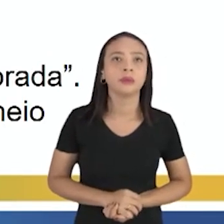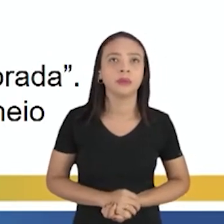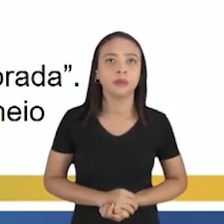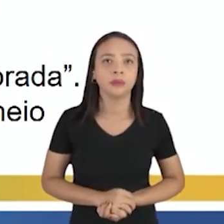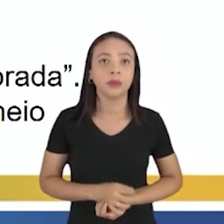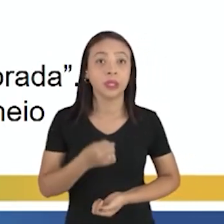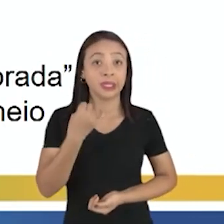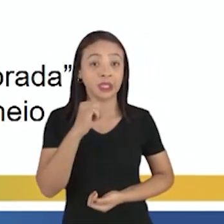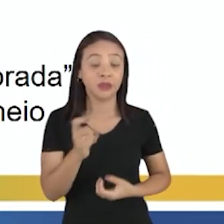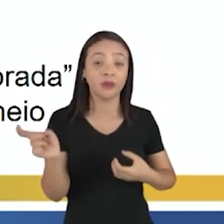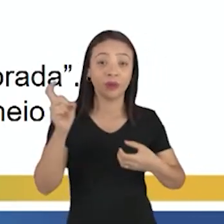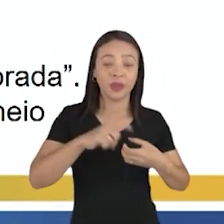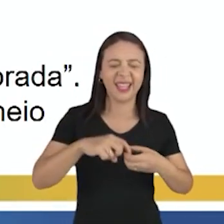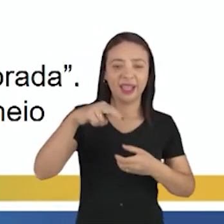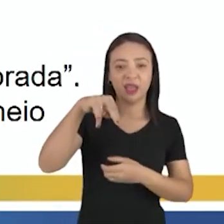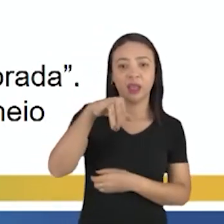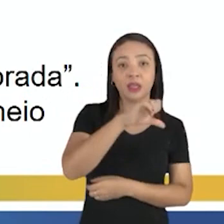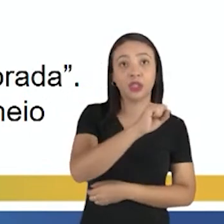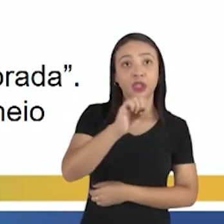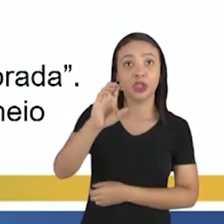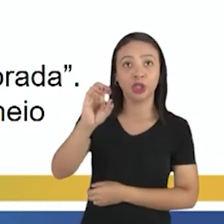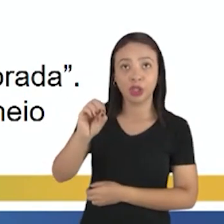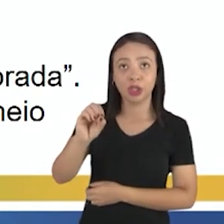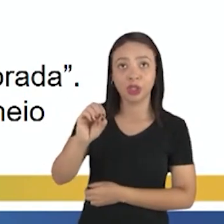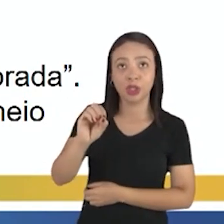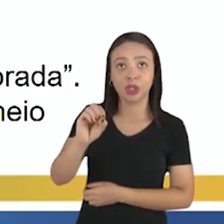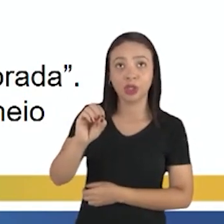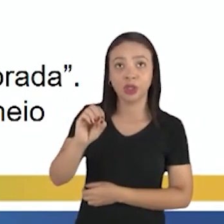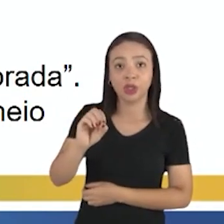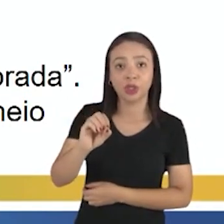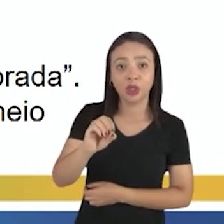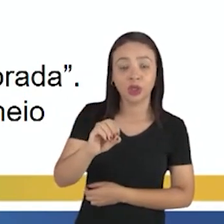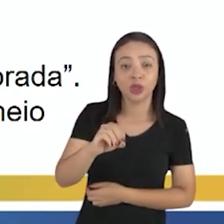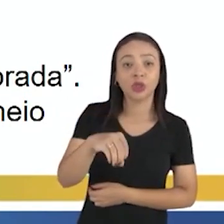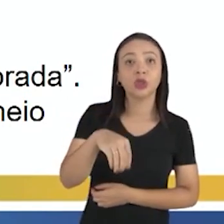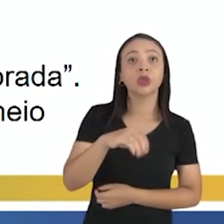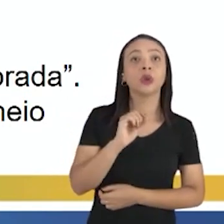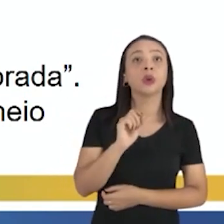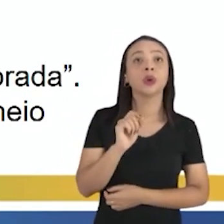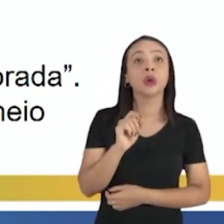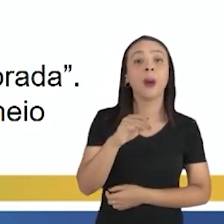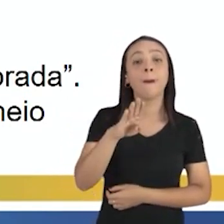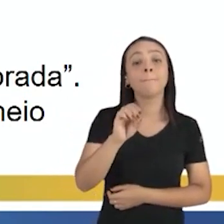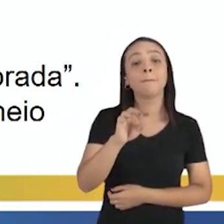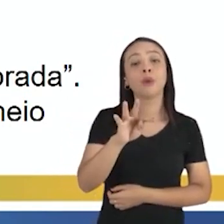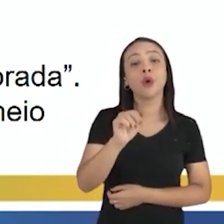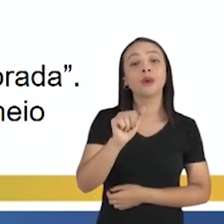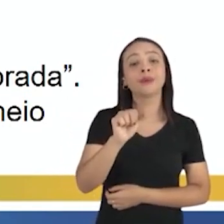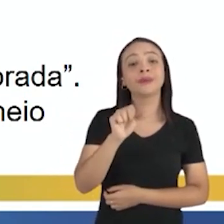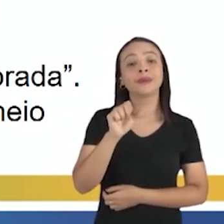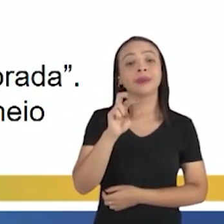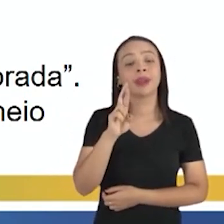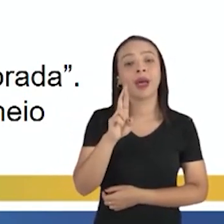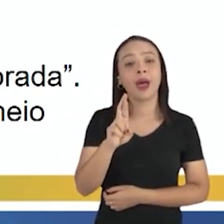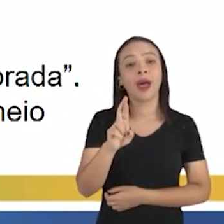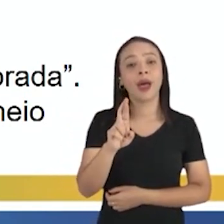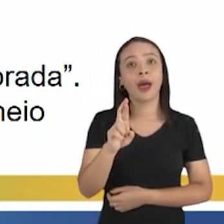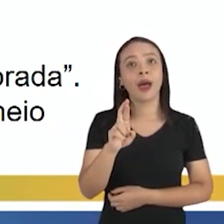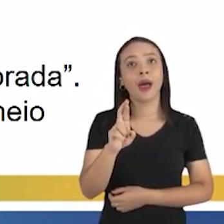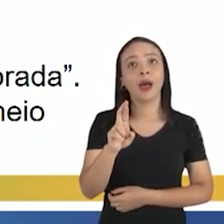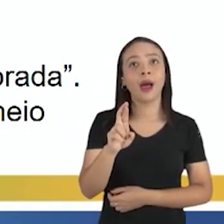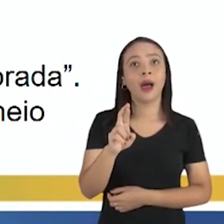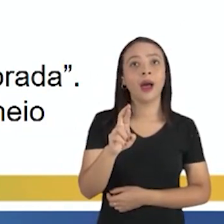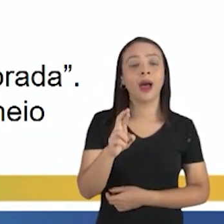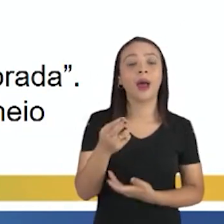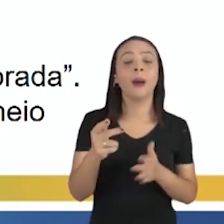nós voltarmos aqui, ó, nisso de botar, ele já introduz, ó, nisso de botar a cara na janela em